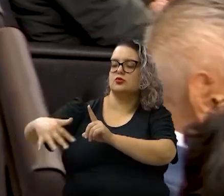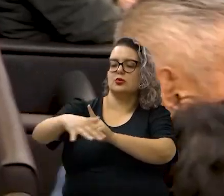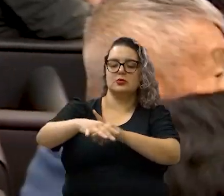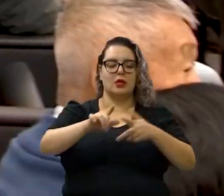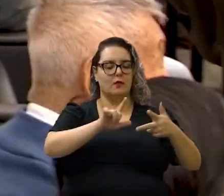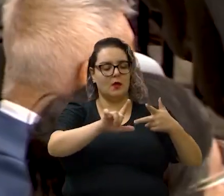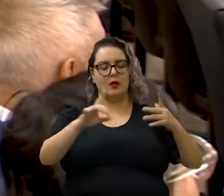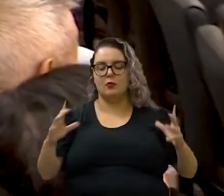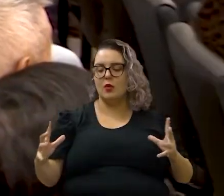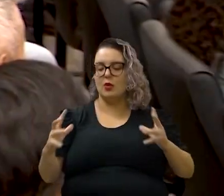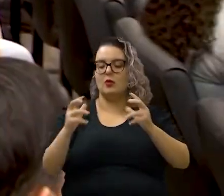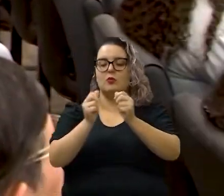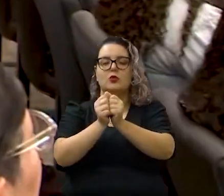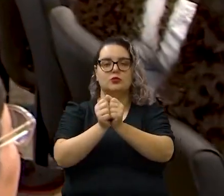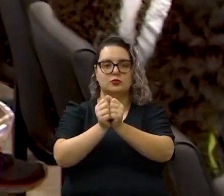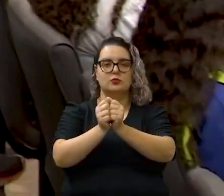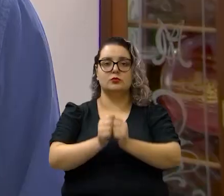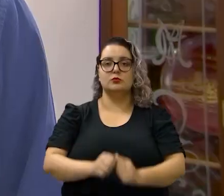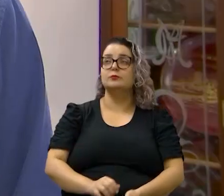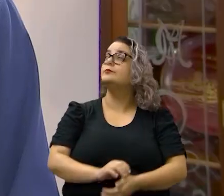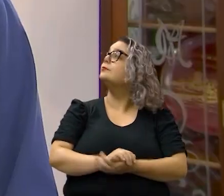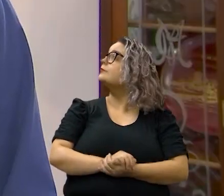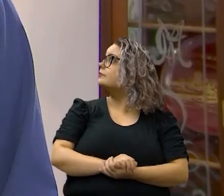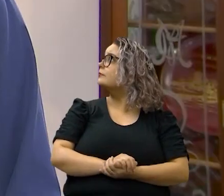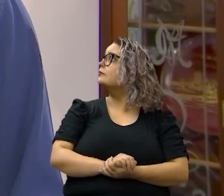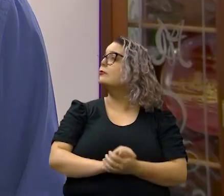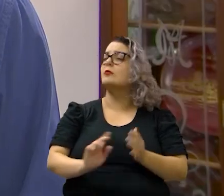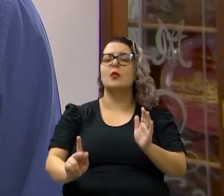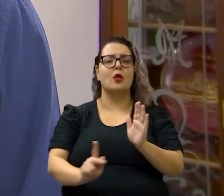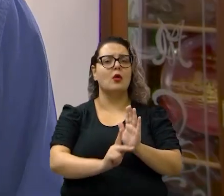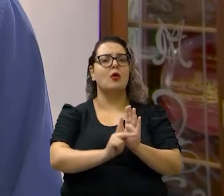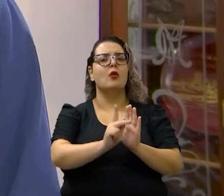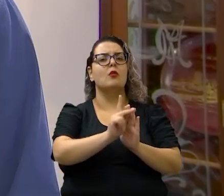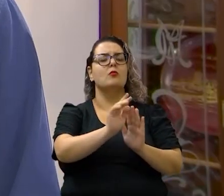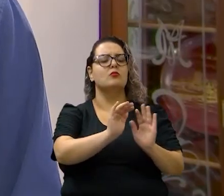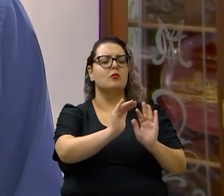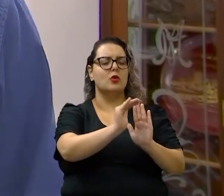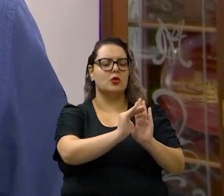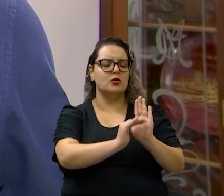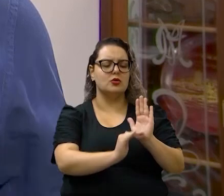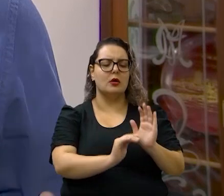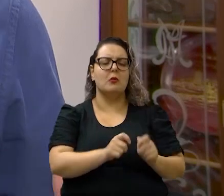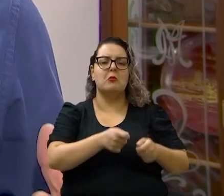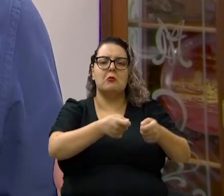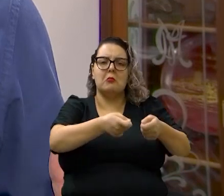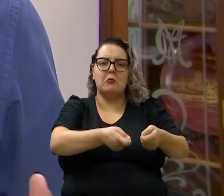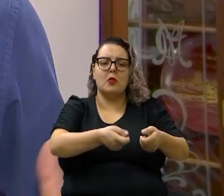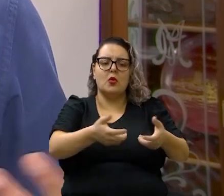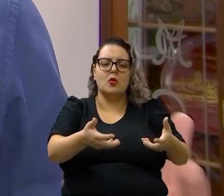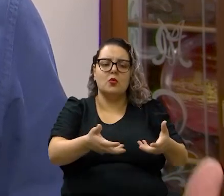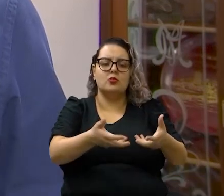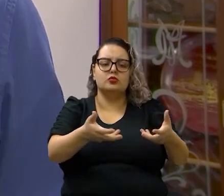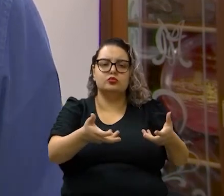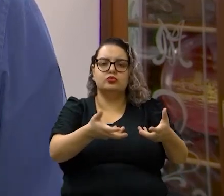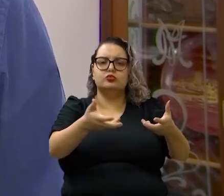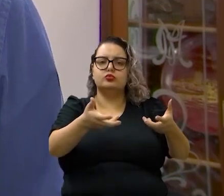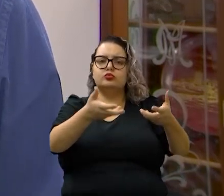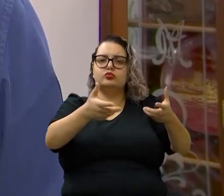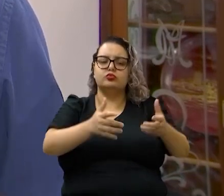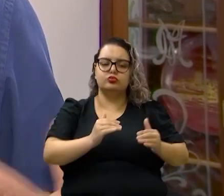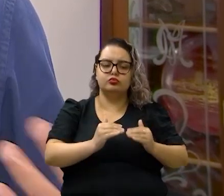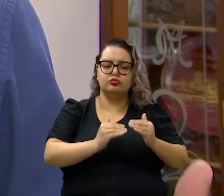sociedade do Legislativo campineiro é um projeto já consolidado do corpo